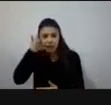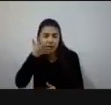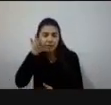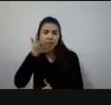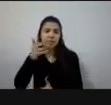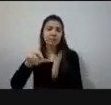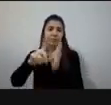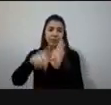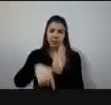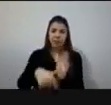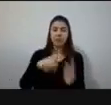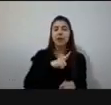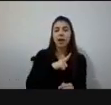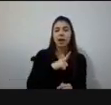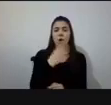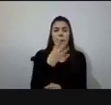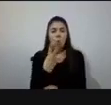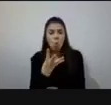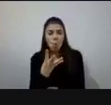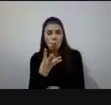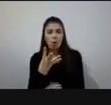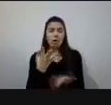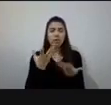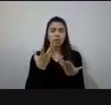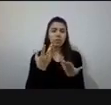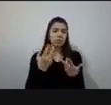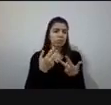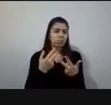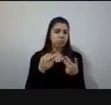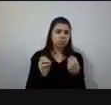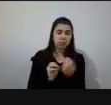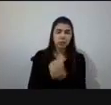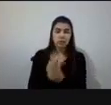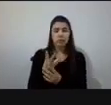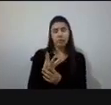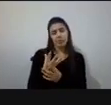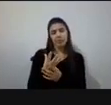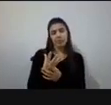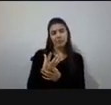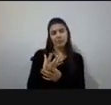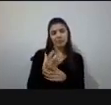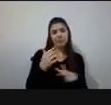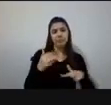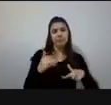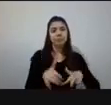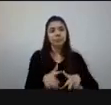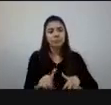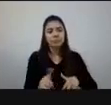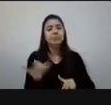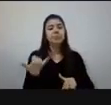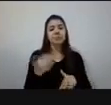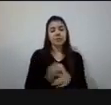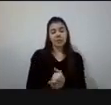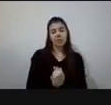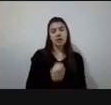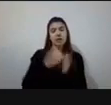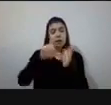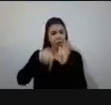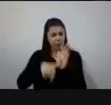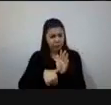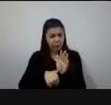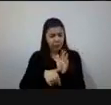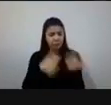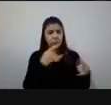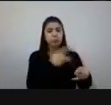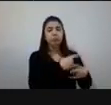proteção de vítimas. Então, aumenta bastante. Depois dessa live, algumas pessoas vão procurar, seja aí em Santa Maria,